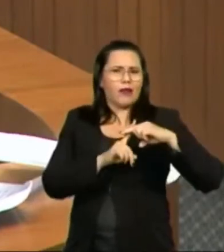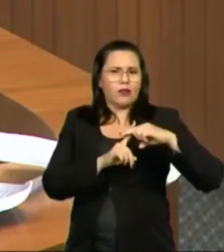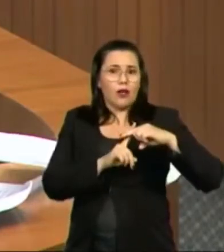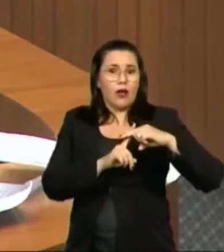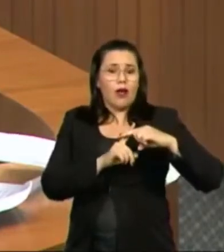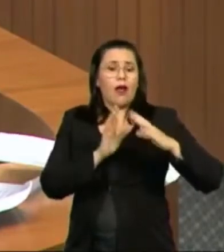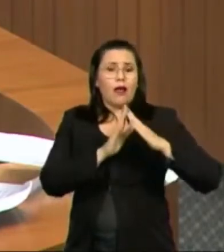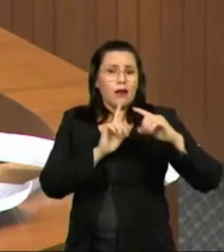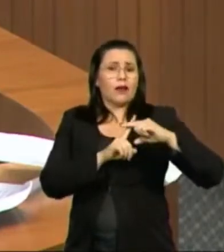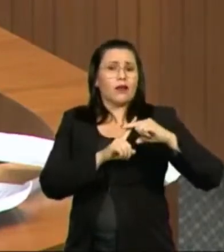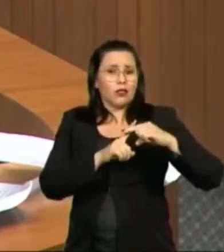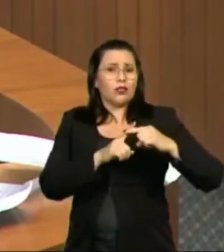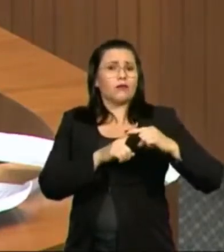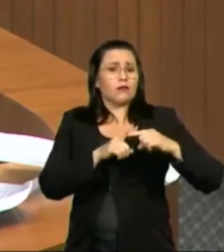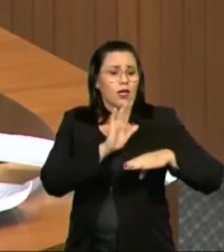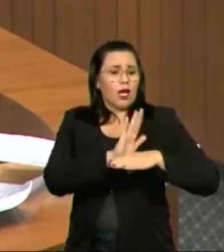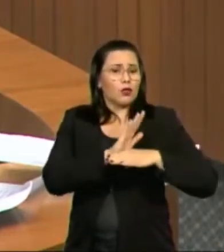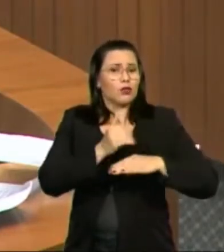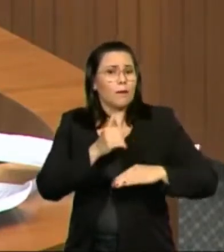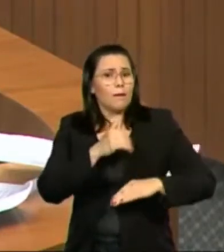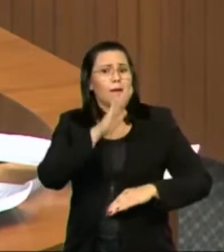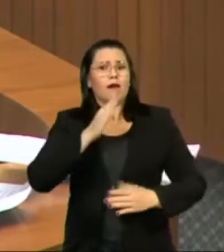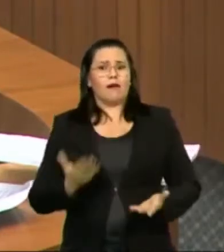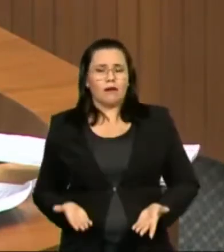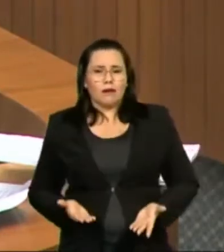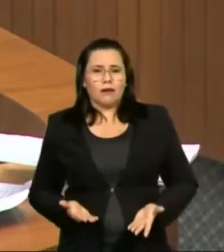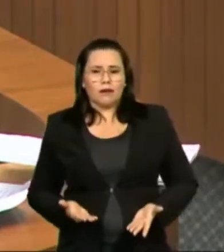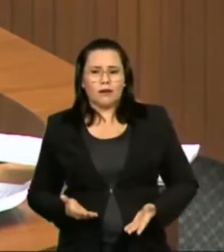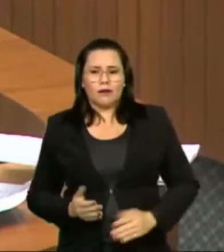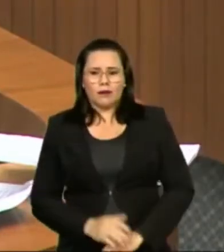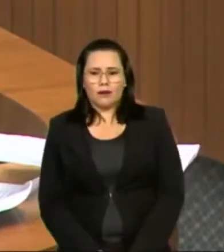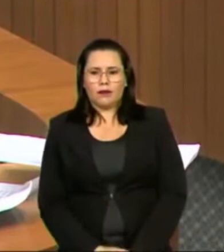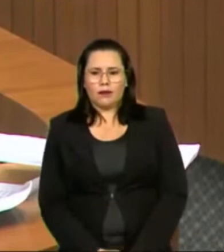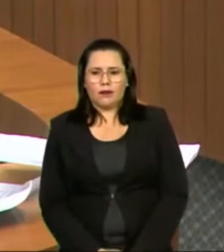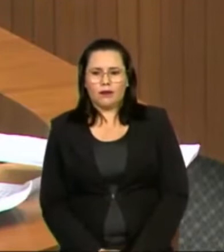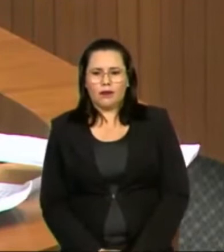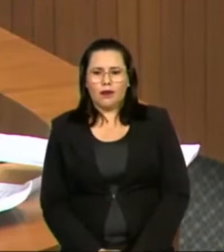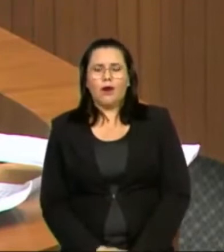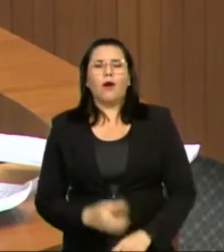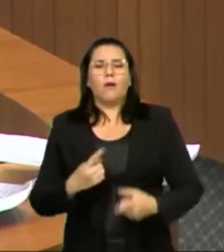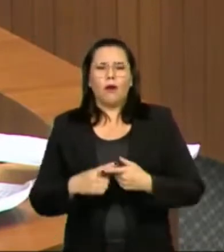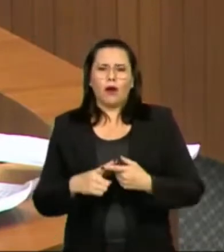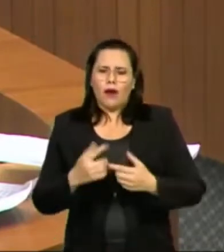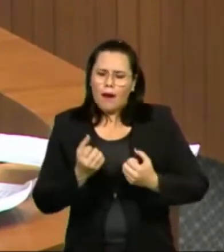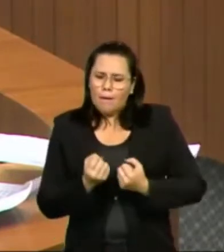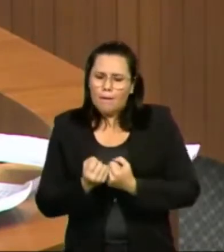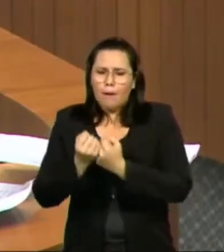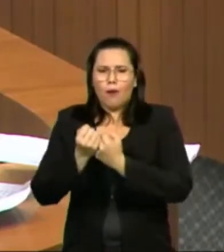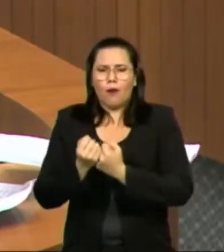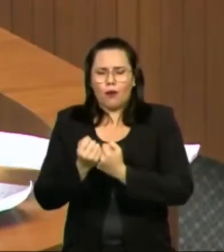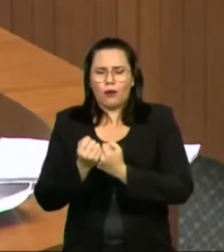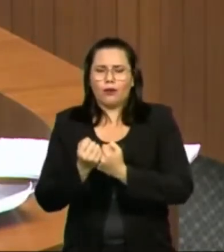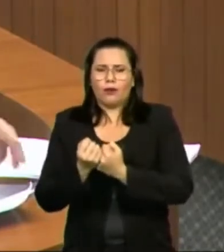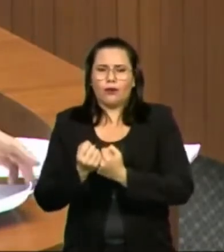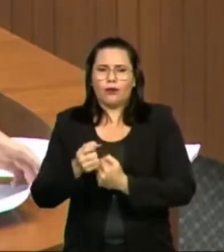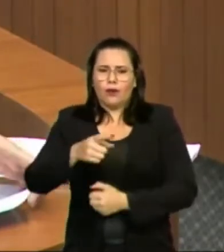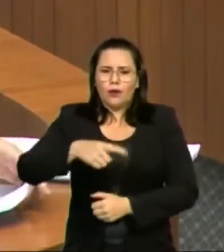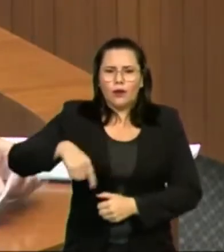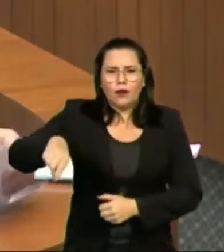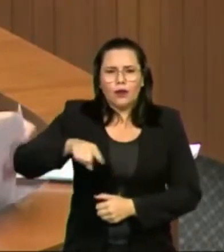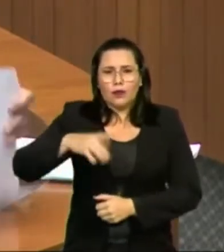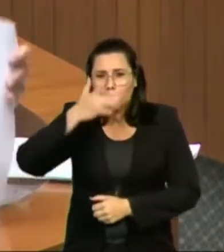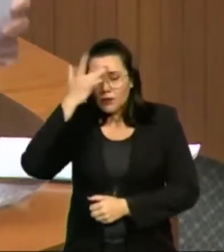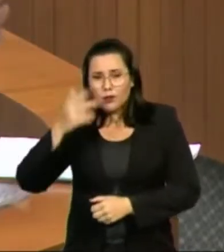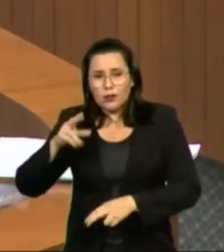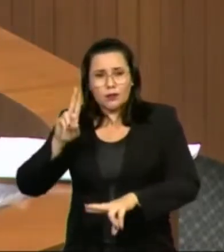apenas estende a mão ao encarcerado, mas também proporcionam uma válvula de escape